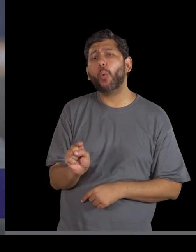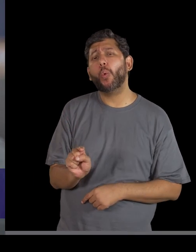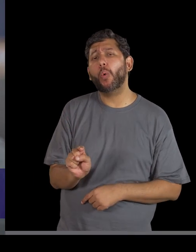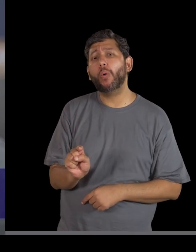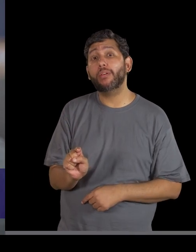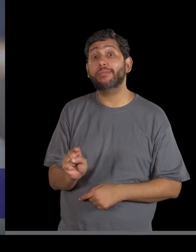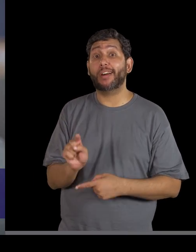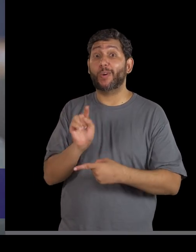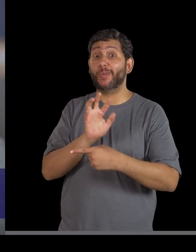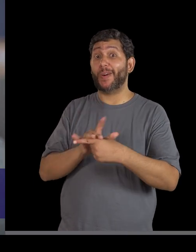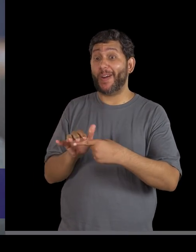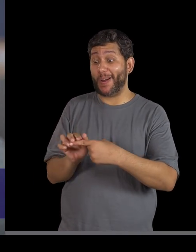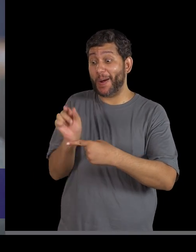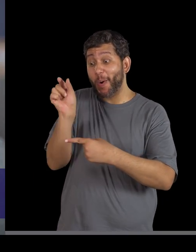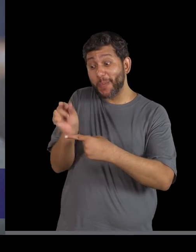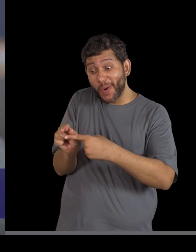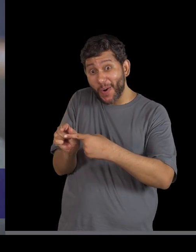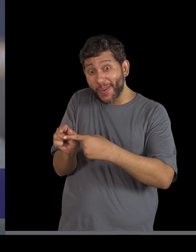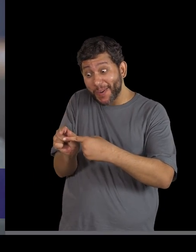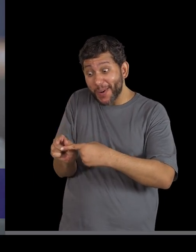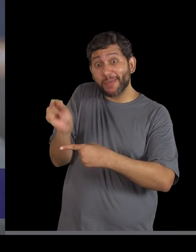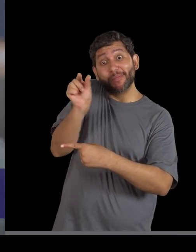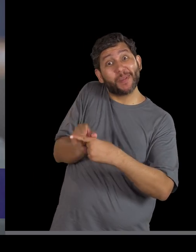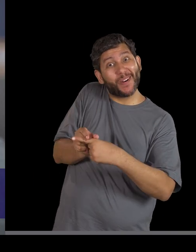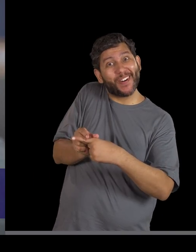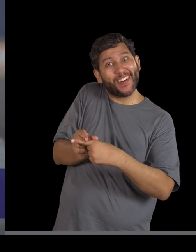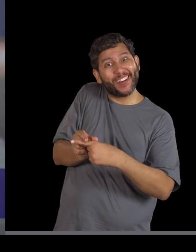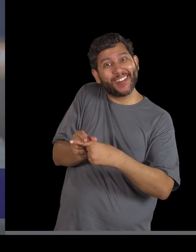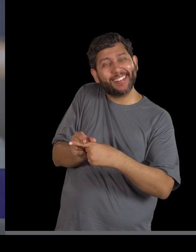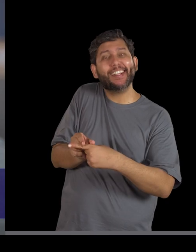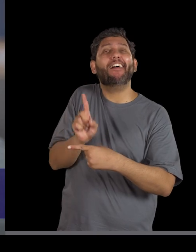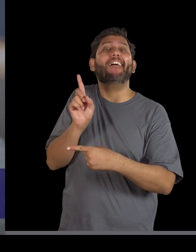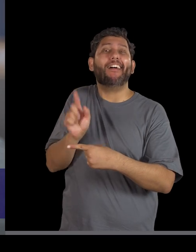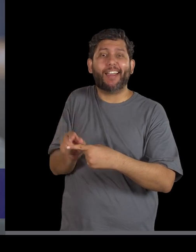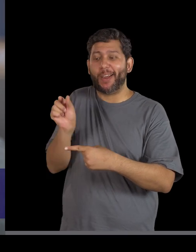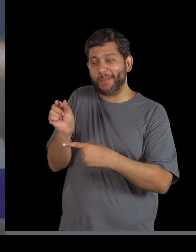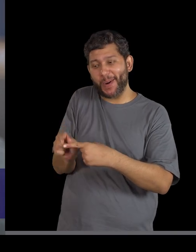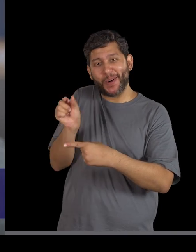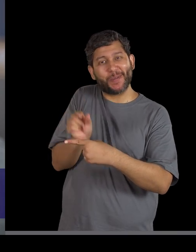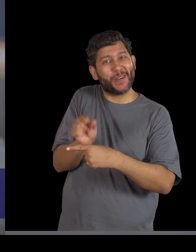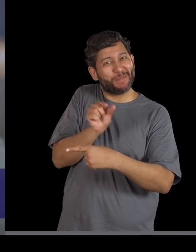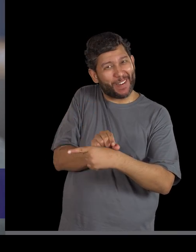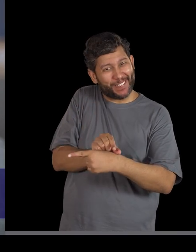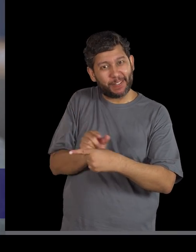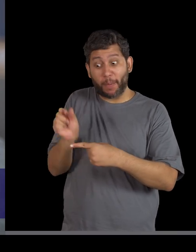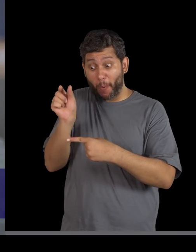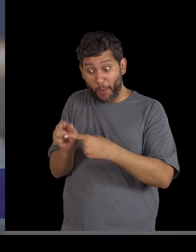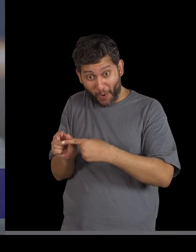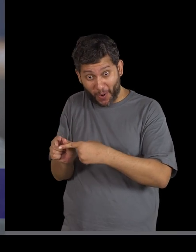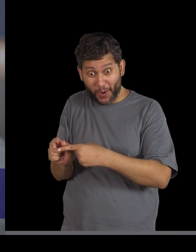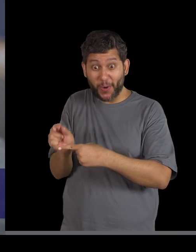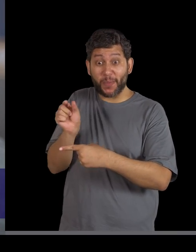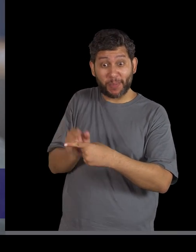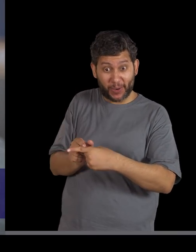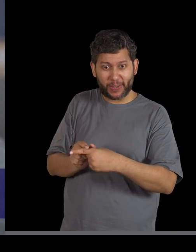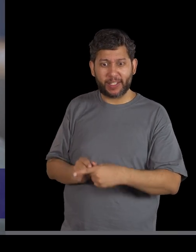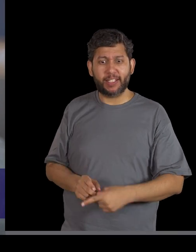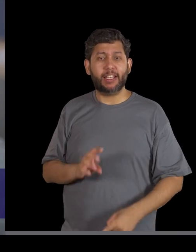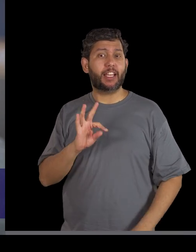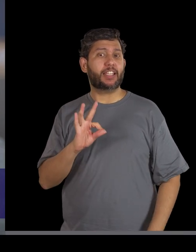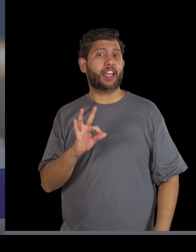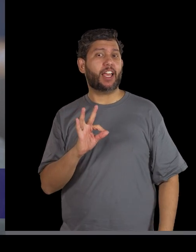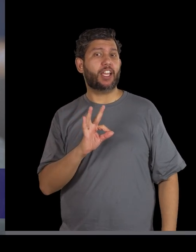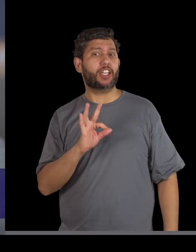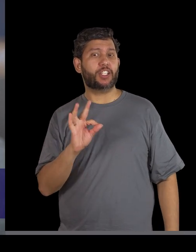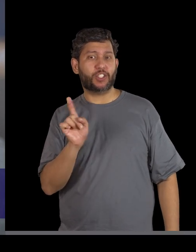palavra. O que é esse ponto? Ele separa sílabas. Isso eu falei no primeiro vídeo, tá? A gente separa sílabas com um ponto. E a gente tem também o som